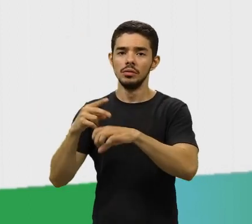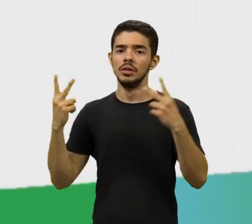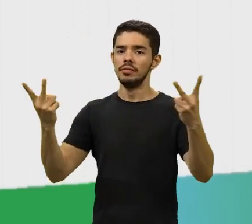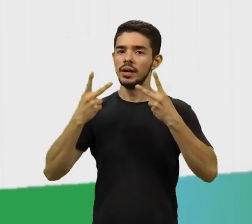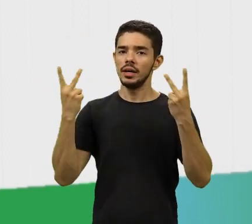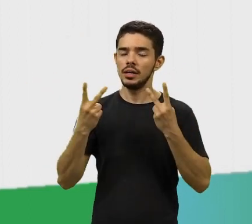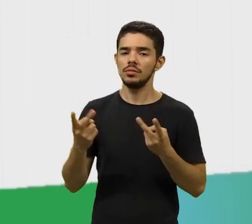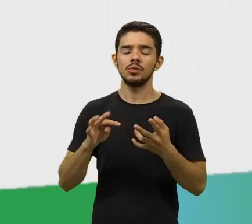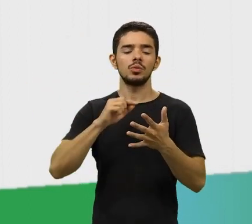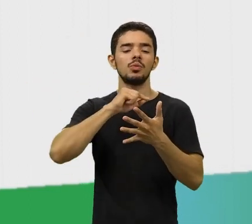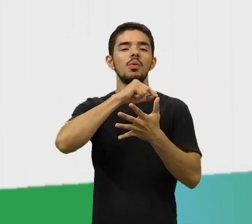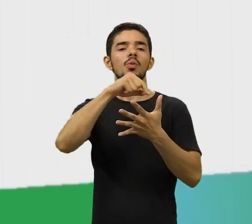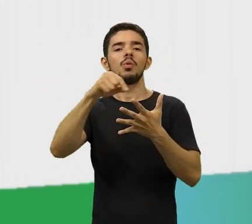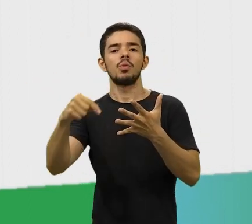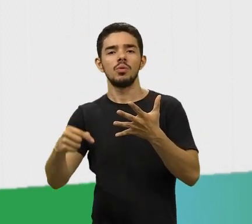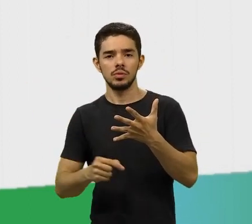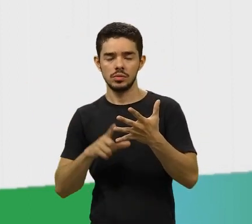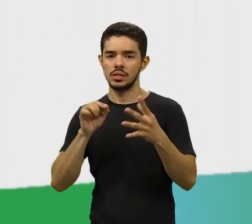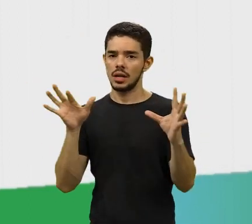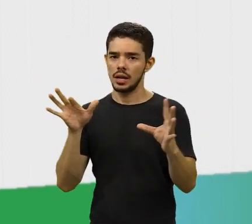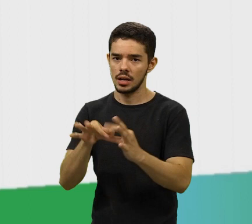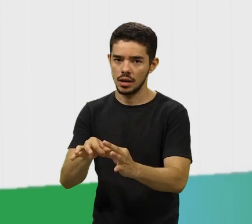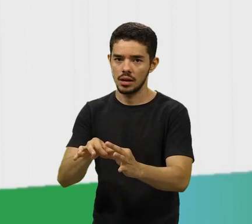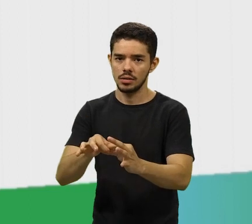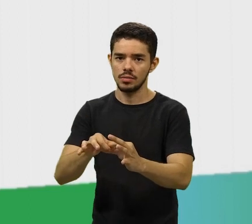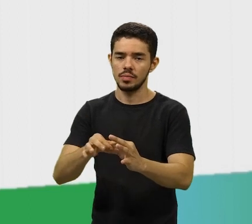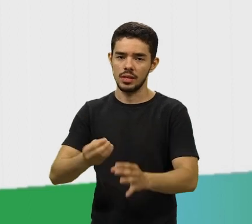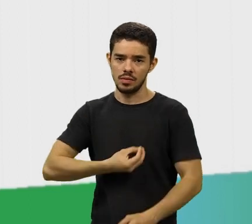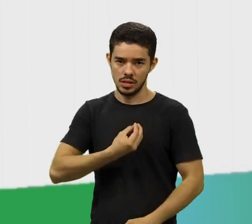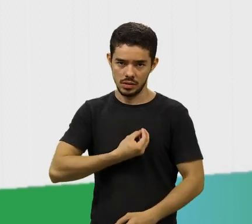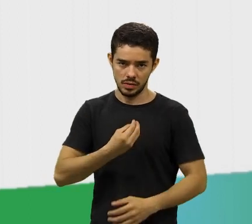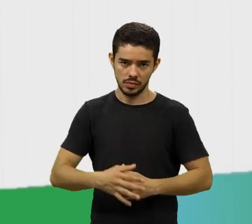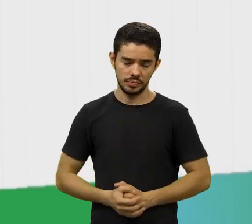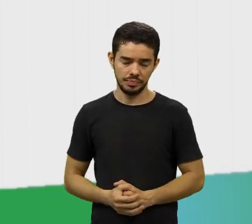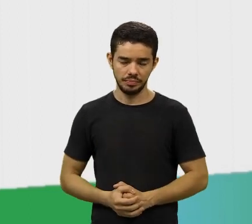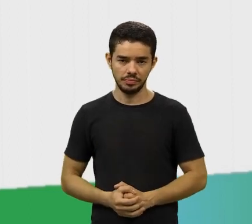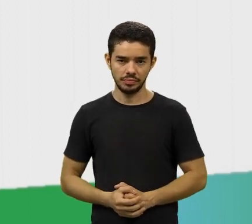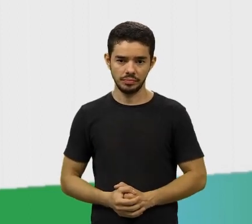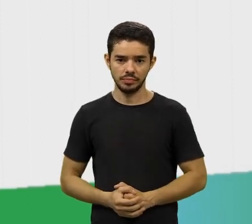o vento e por aí vai. São todos os fatores que são ligados aos seres vivos.